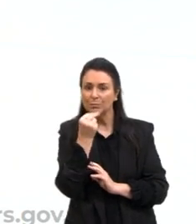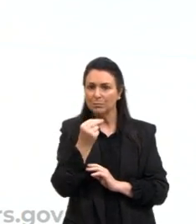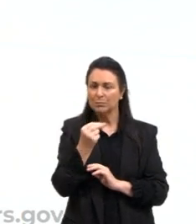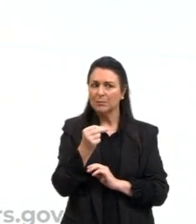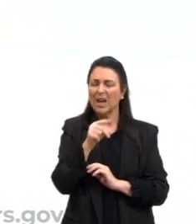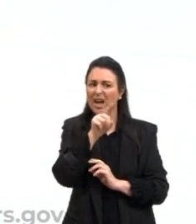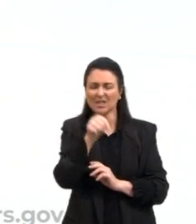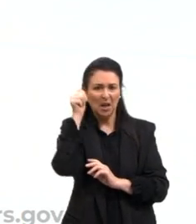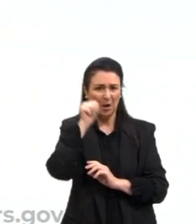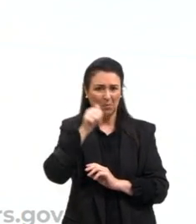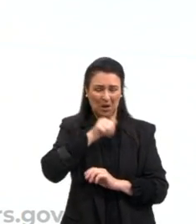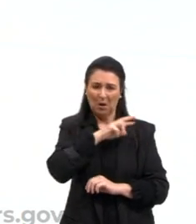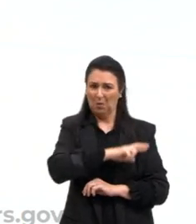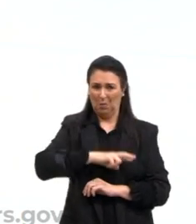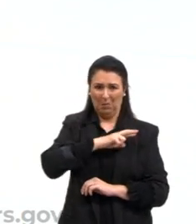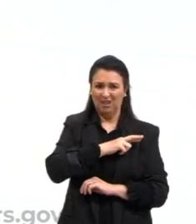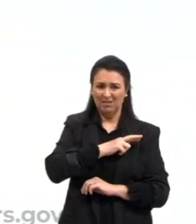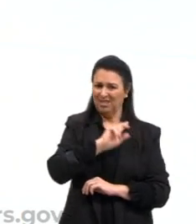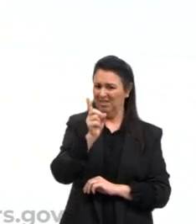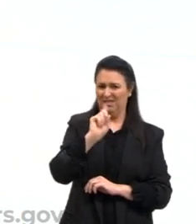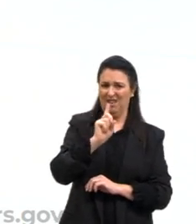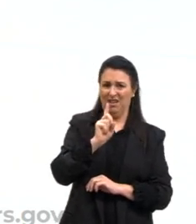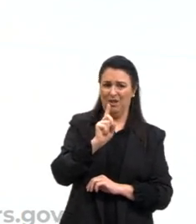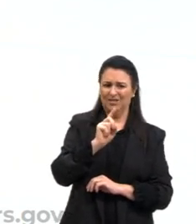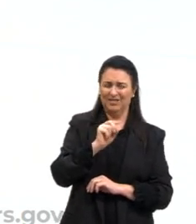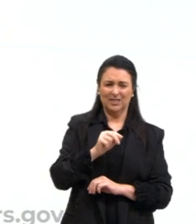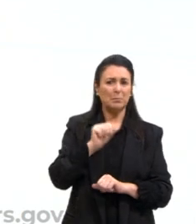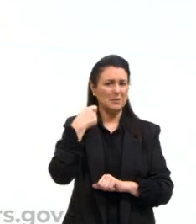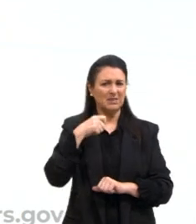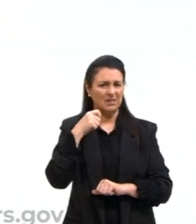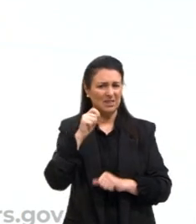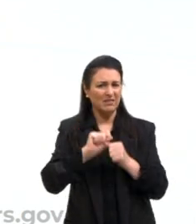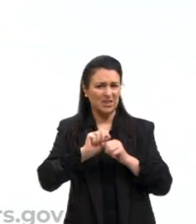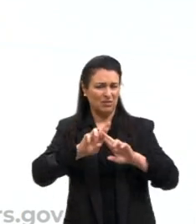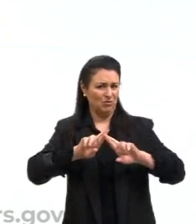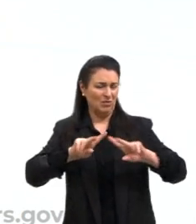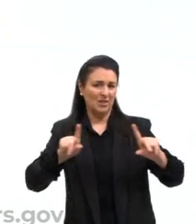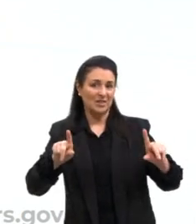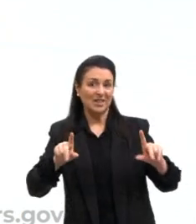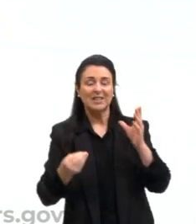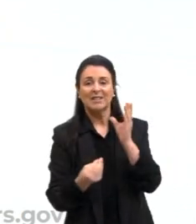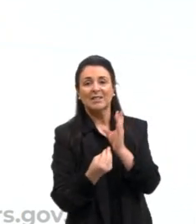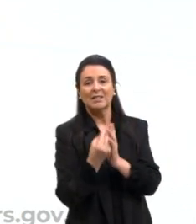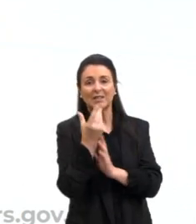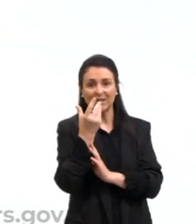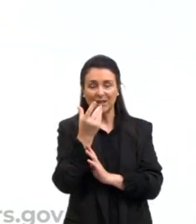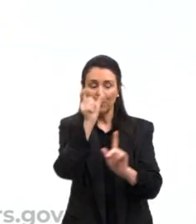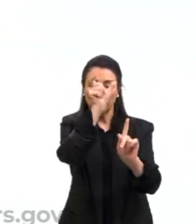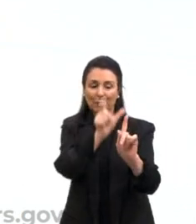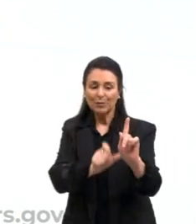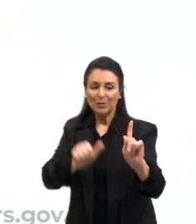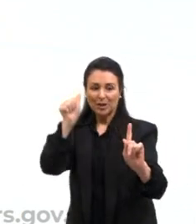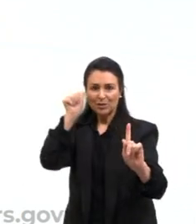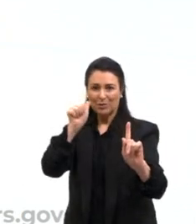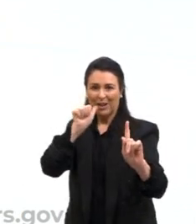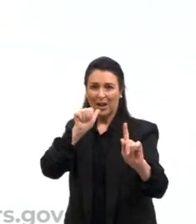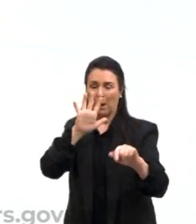não me pertence essa mulher romântica que ela não pode ser assim aí ele cria personagens femininas um pouco mais